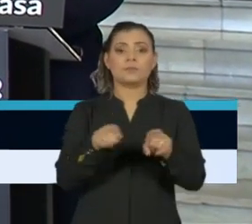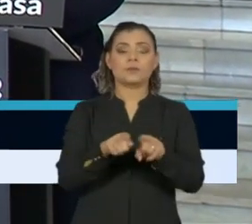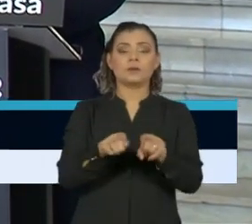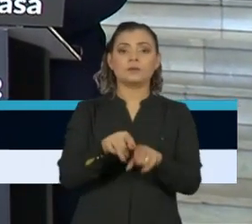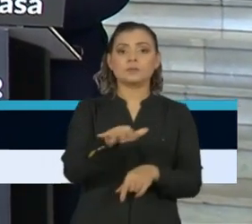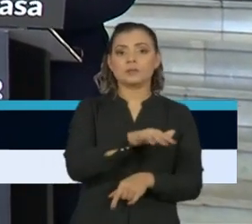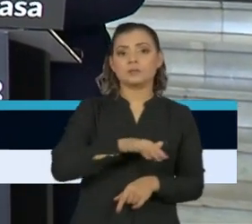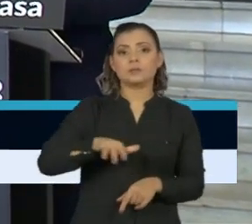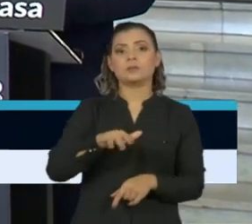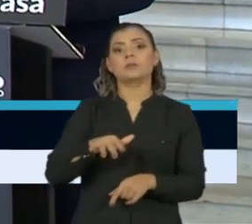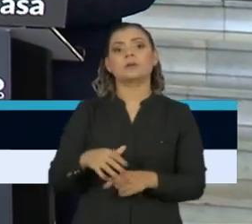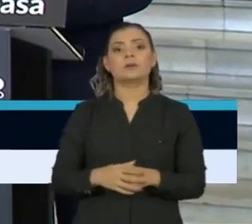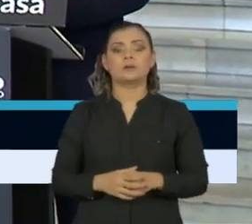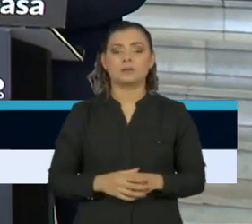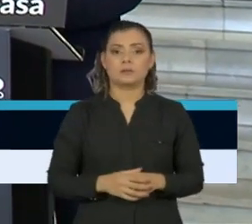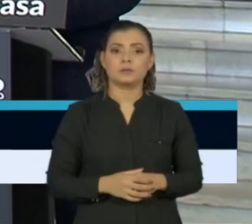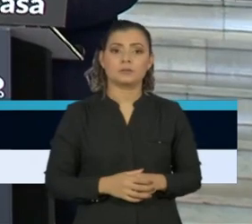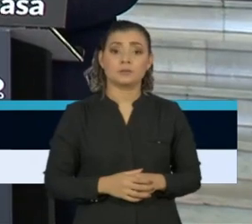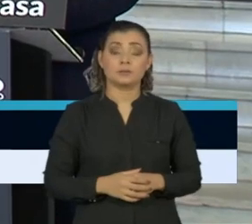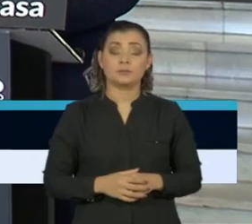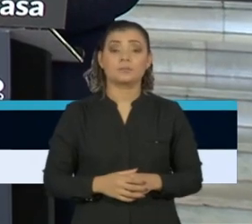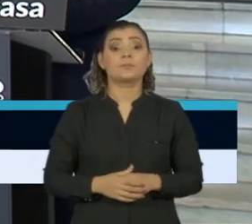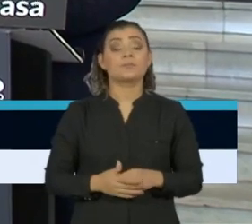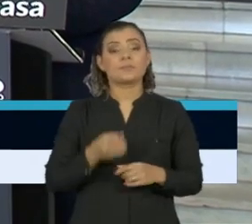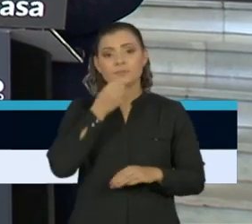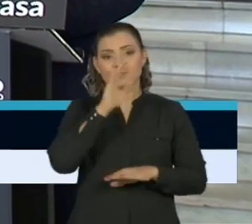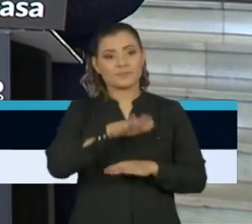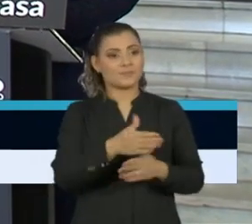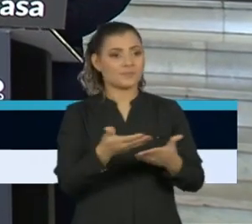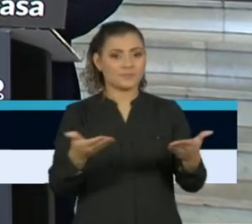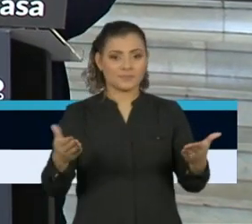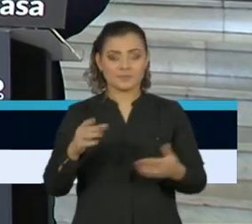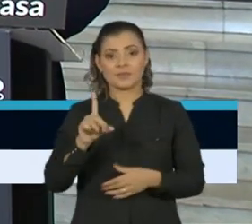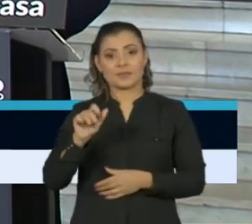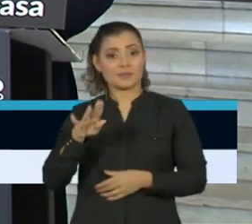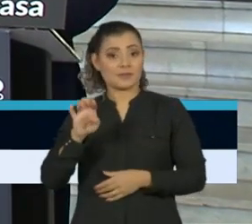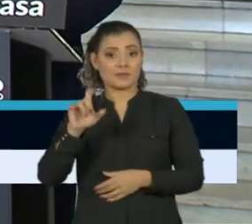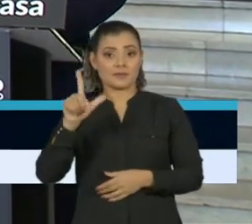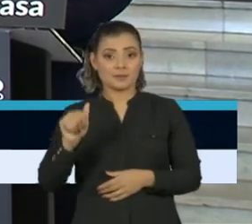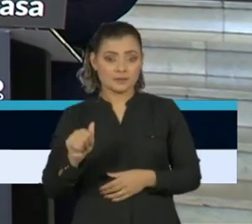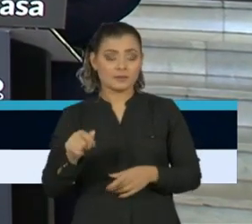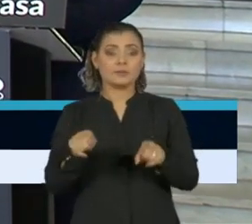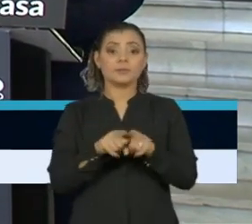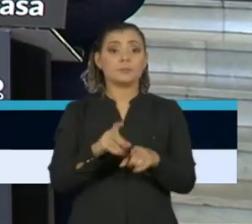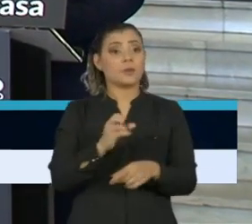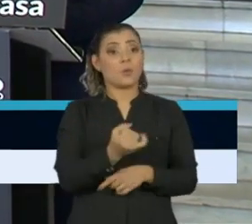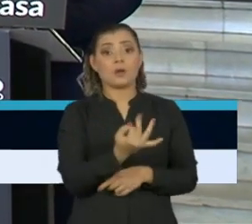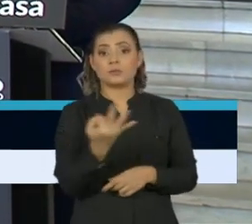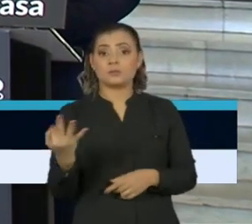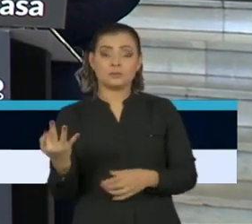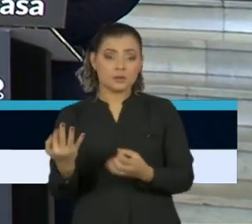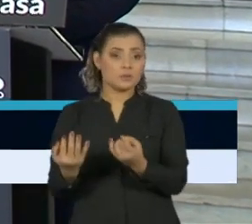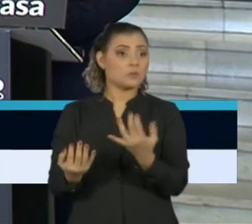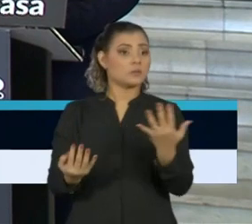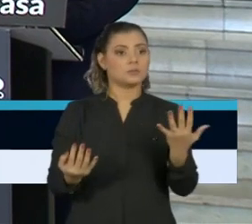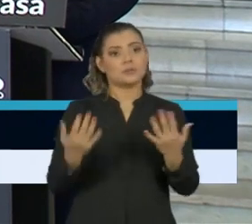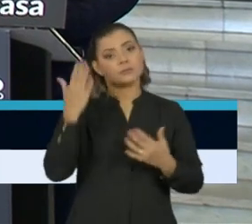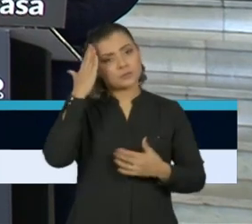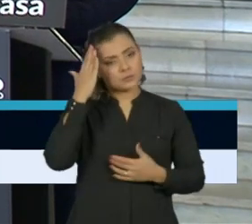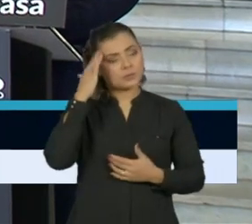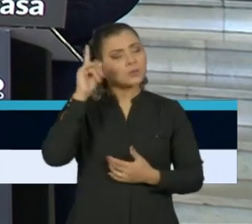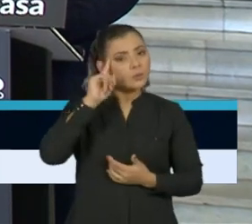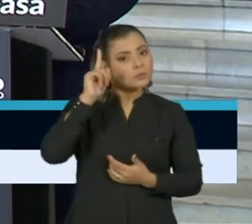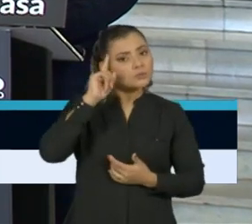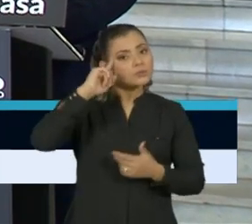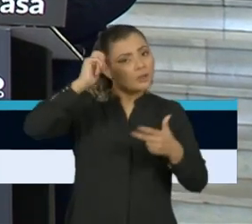Sua pergunta, por favor. Boa tarde a todos. Eu queria entender, não falando de datas, porque eu sei que isso está sendo avaliado a cada